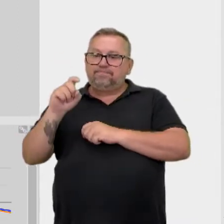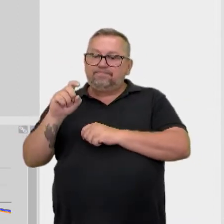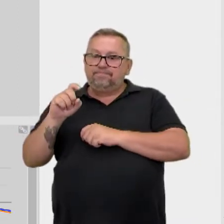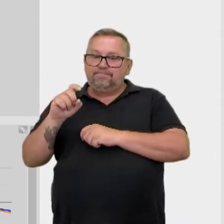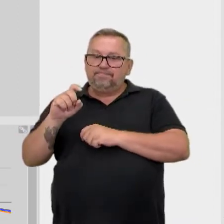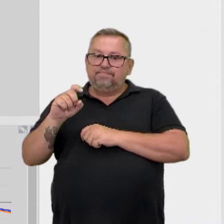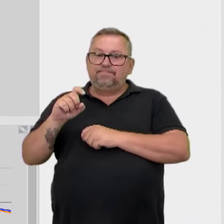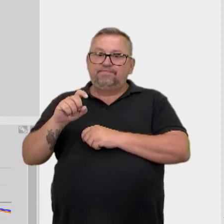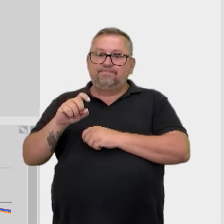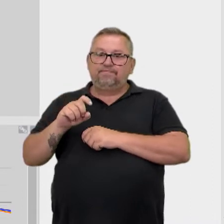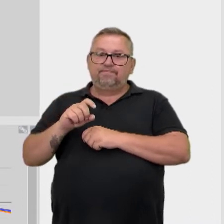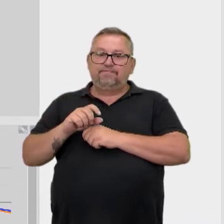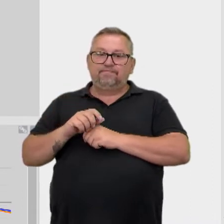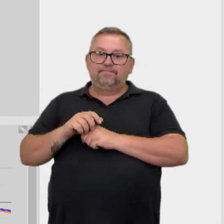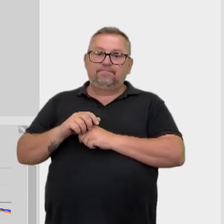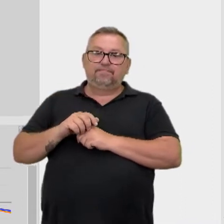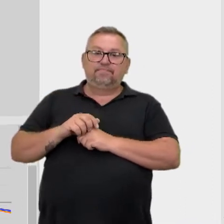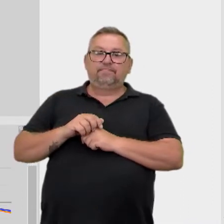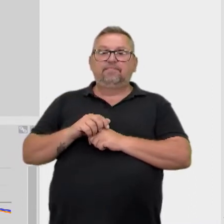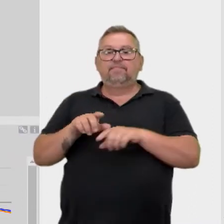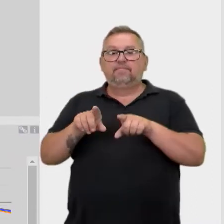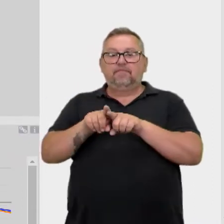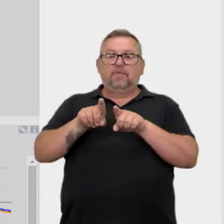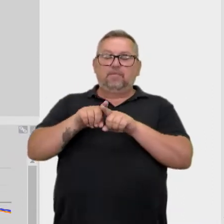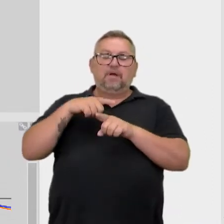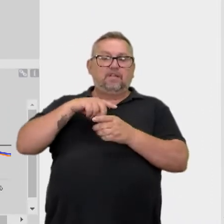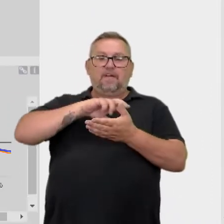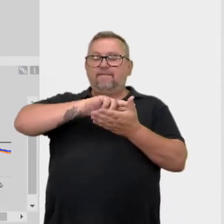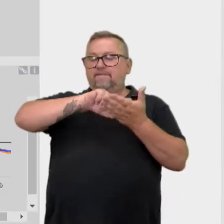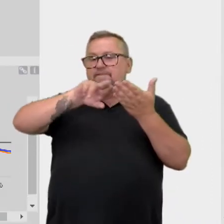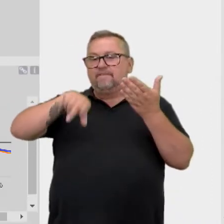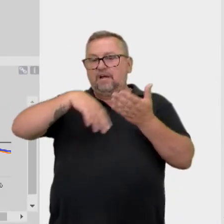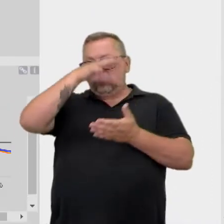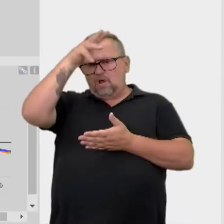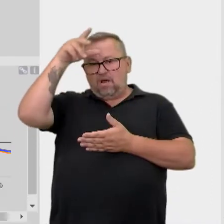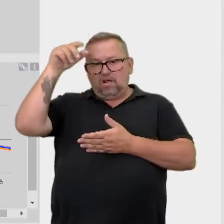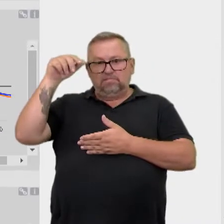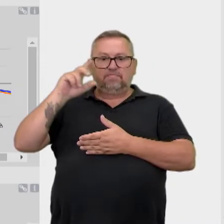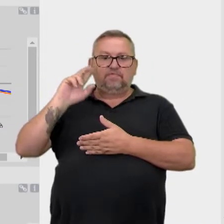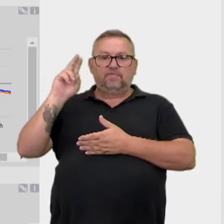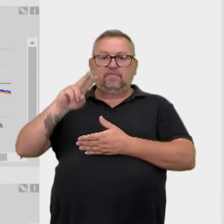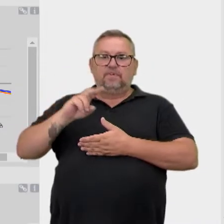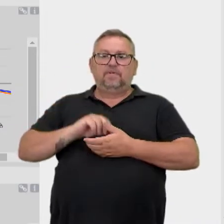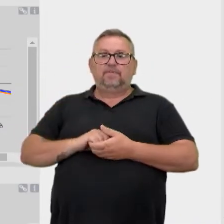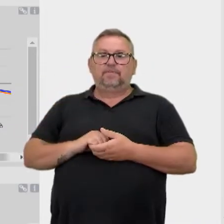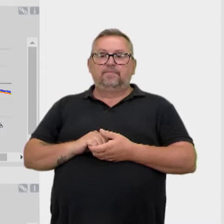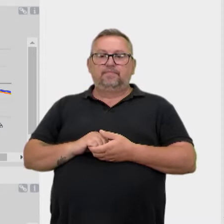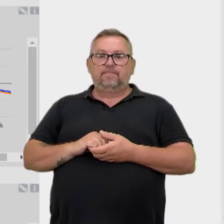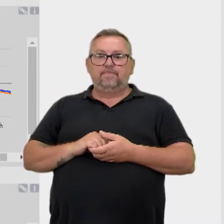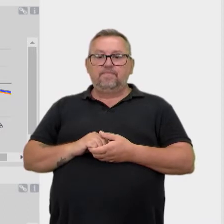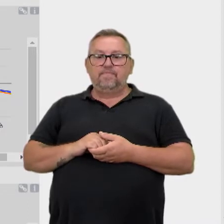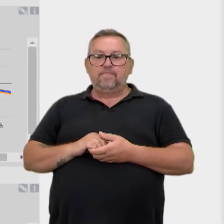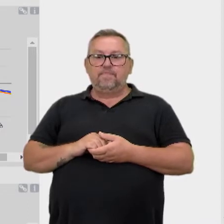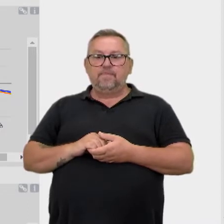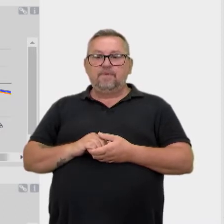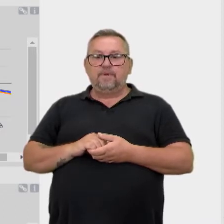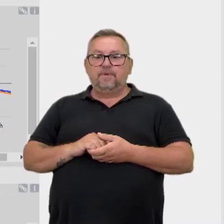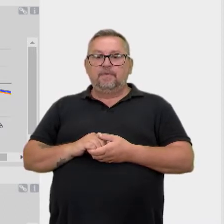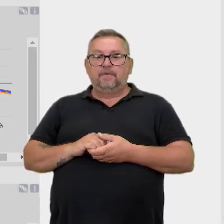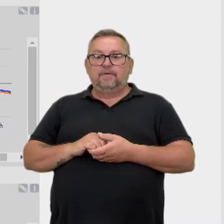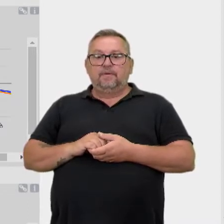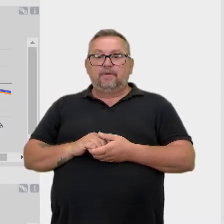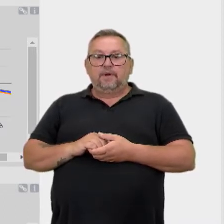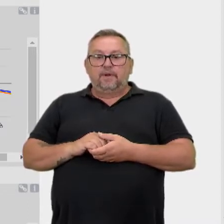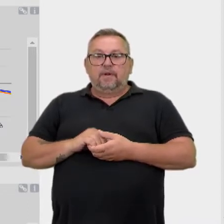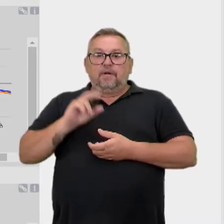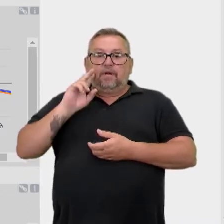no cursor. Se você quiser o Acre, é só clicar. Depois a gente vai ver alguns outros estados, né? Se der tempo, a gente vê, mas vocês também podem pesquisar. Vejam